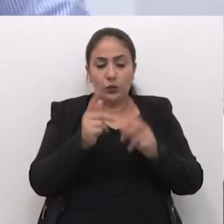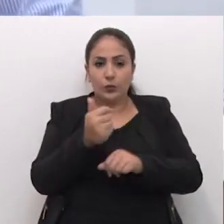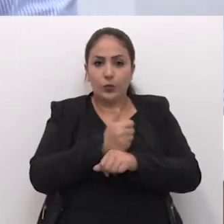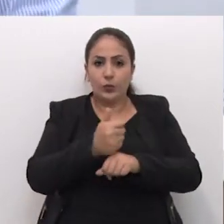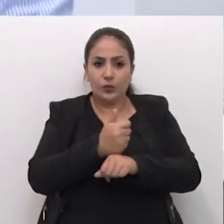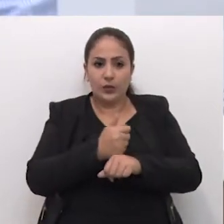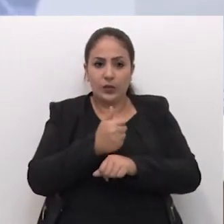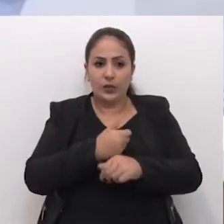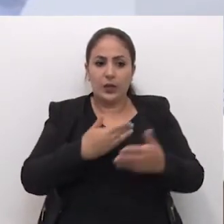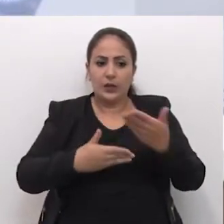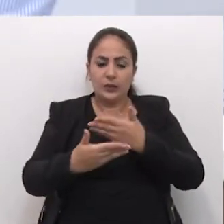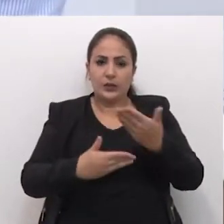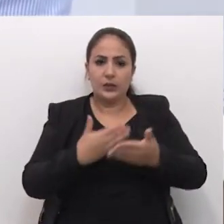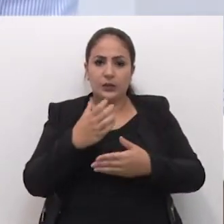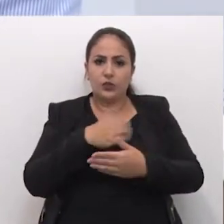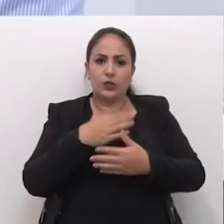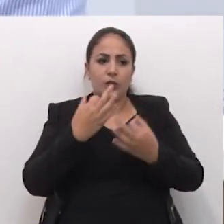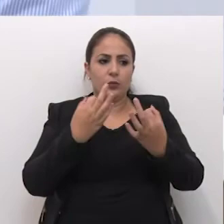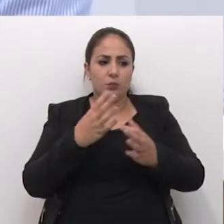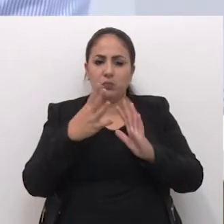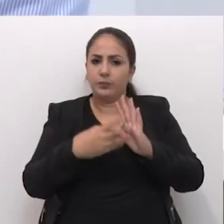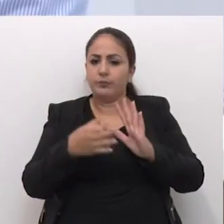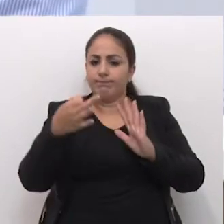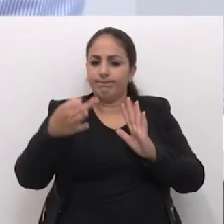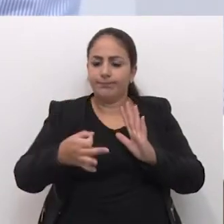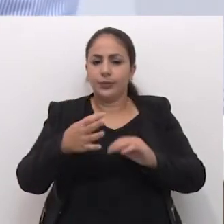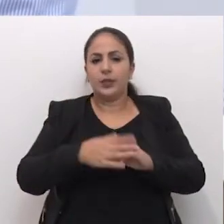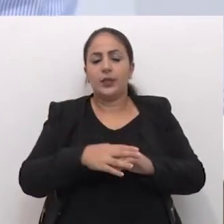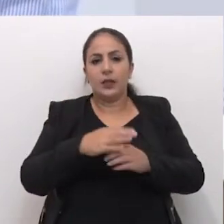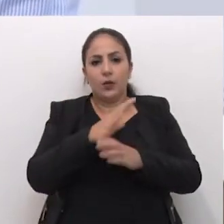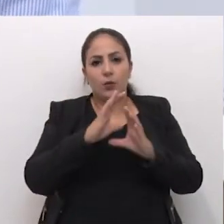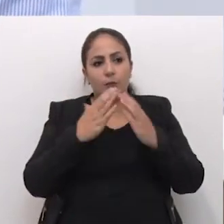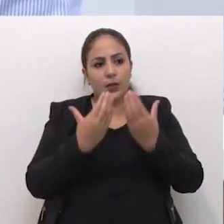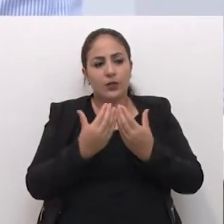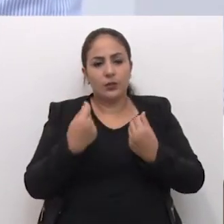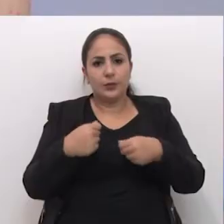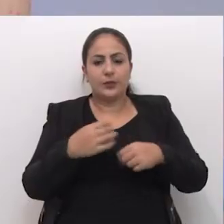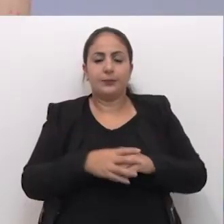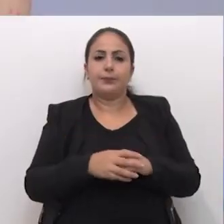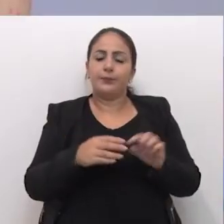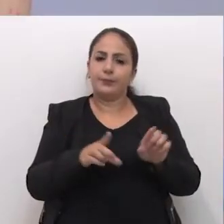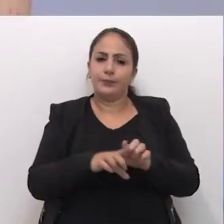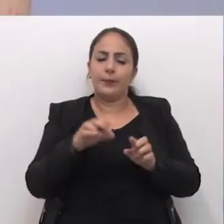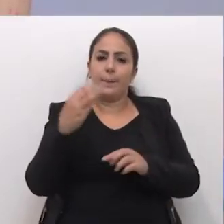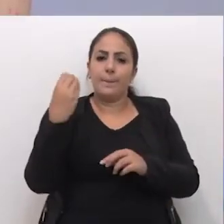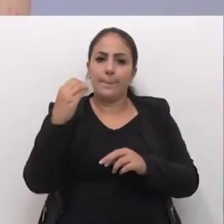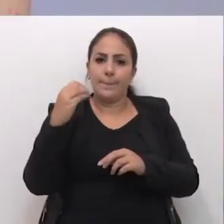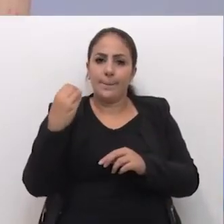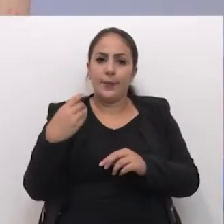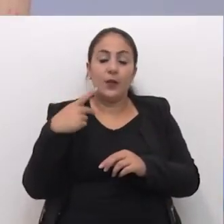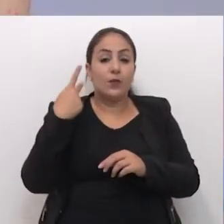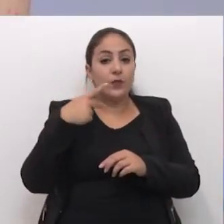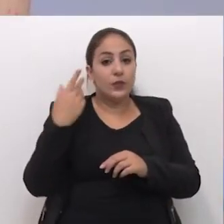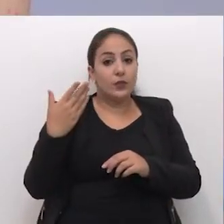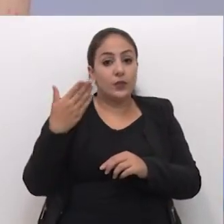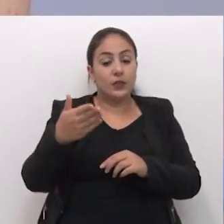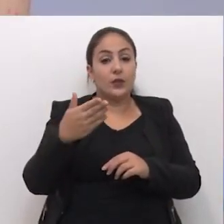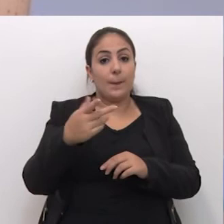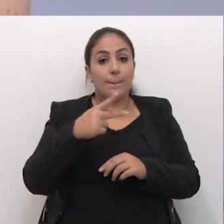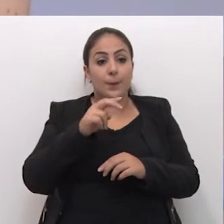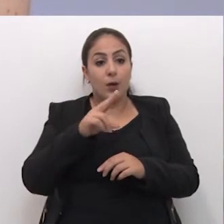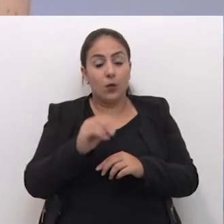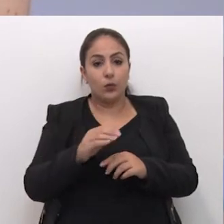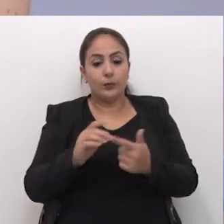pagar os seus profissionais que atendem de forma exemplar a comunidade que lá precisa. E foi também em Porto Alegre que os